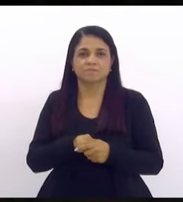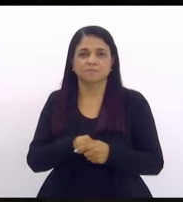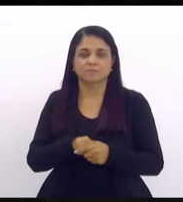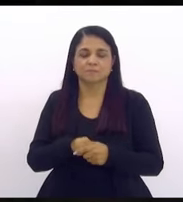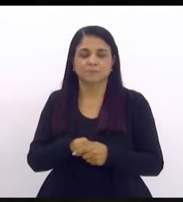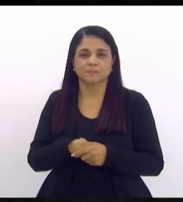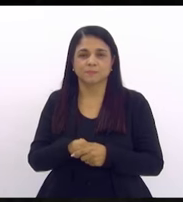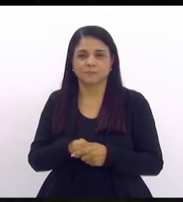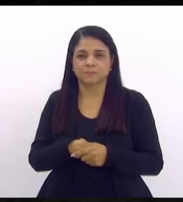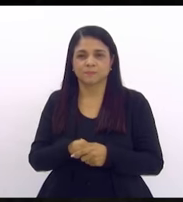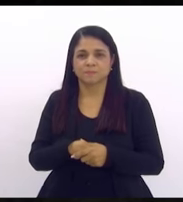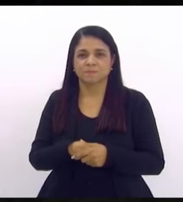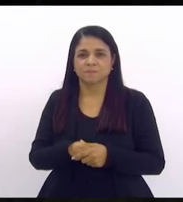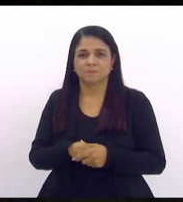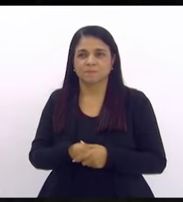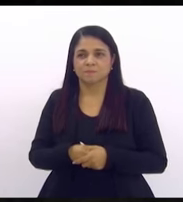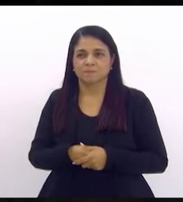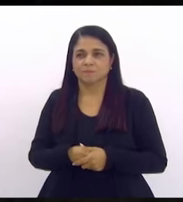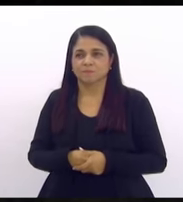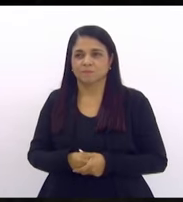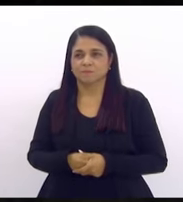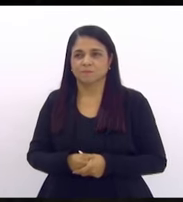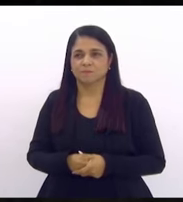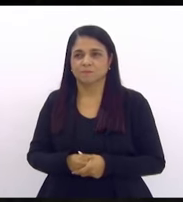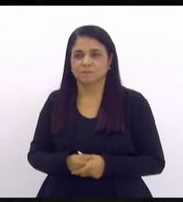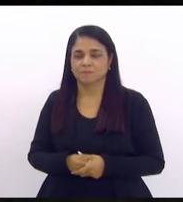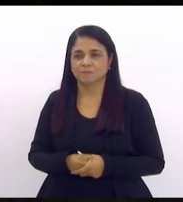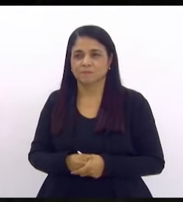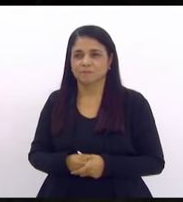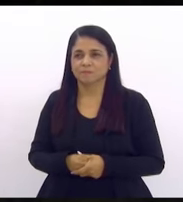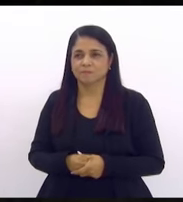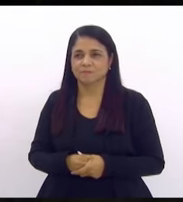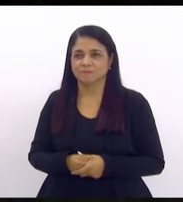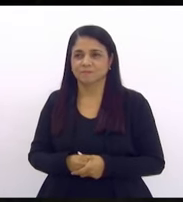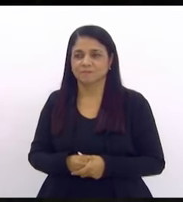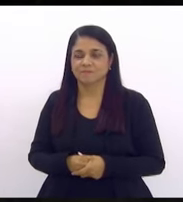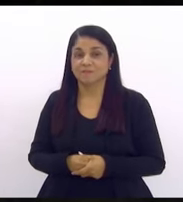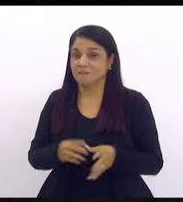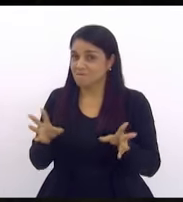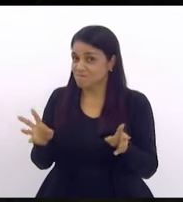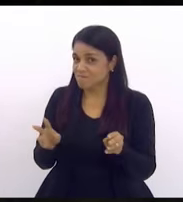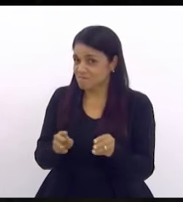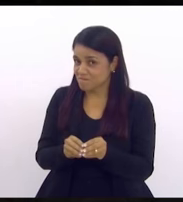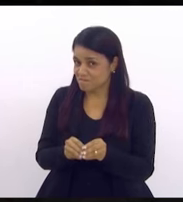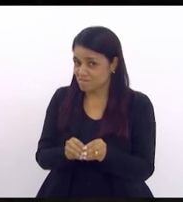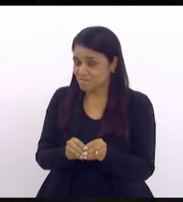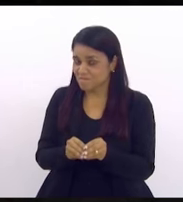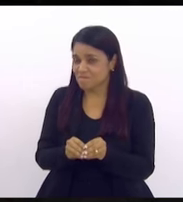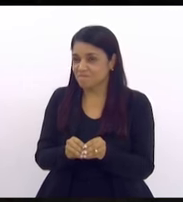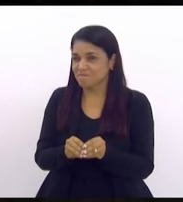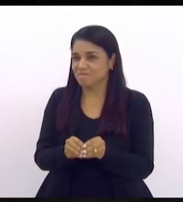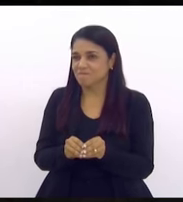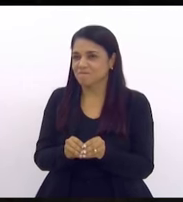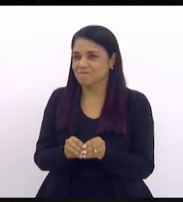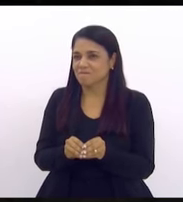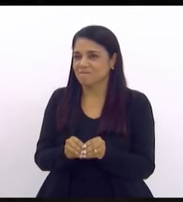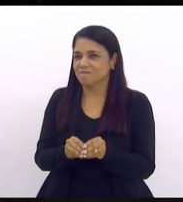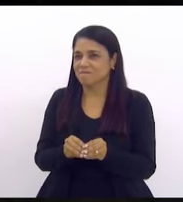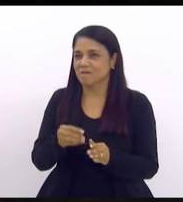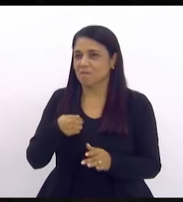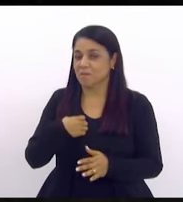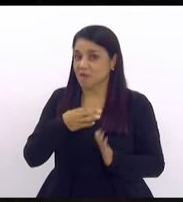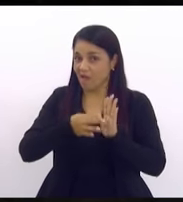pesquisa né e por fim a a minha